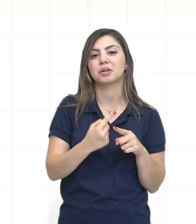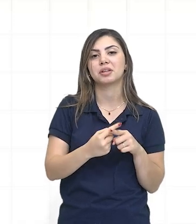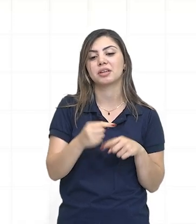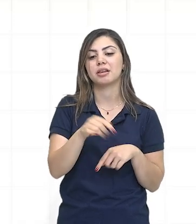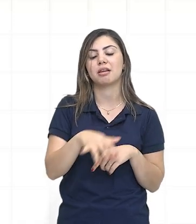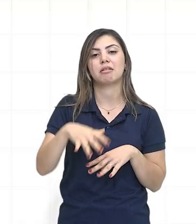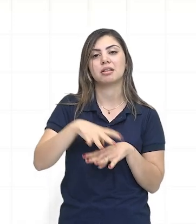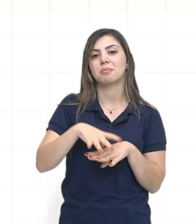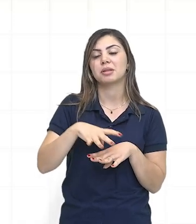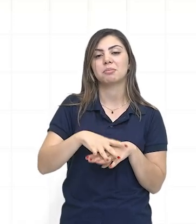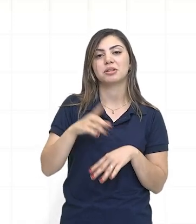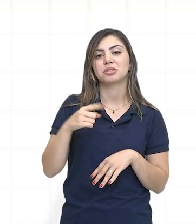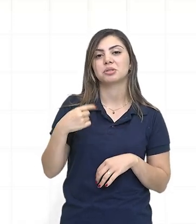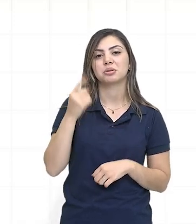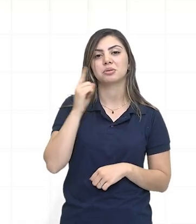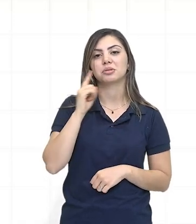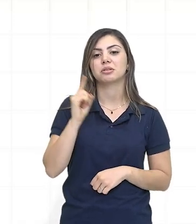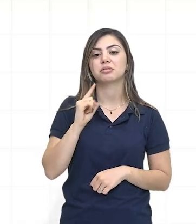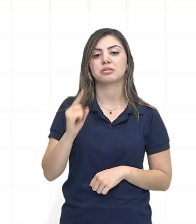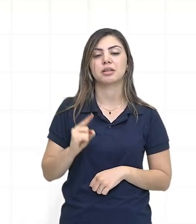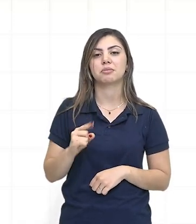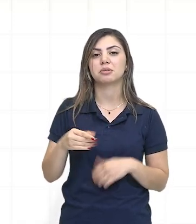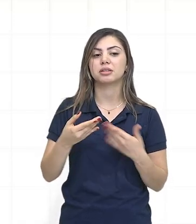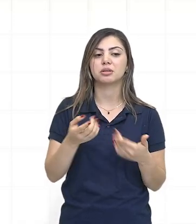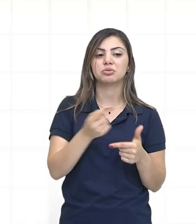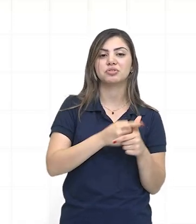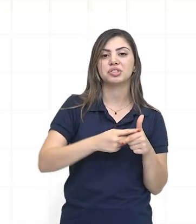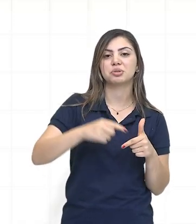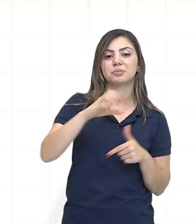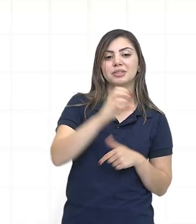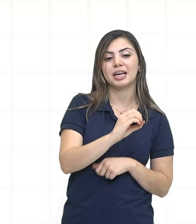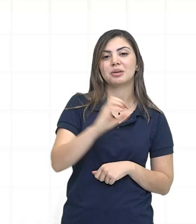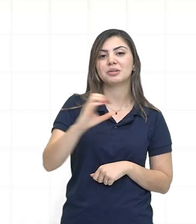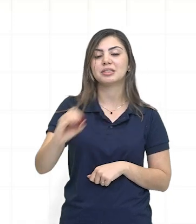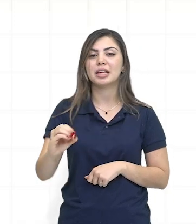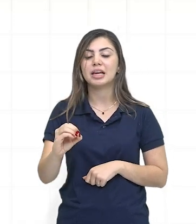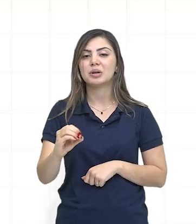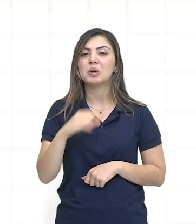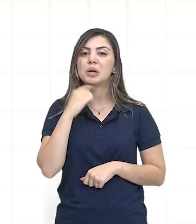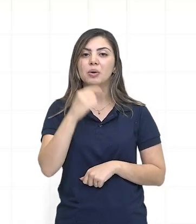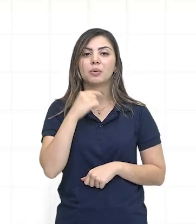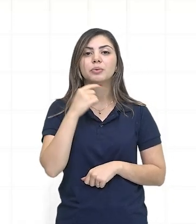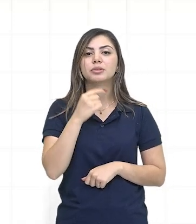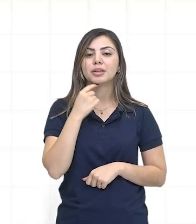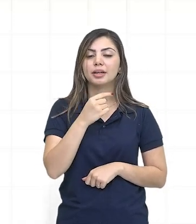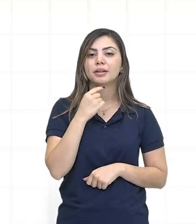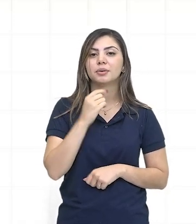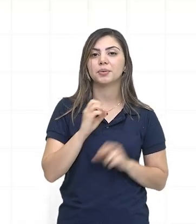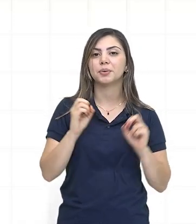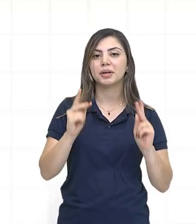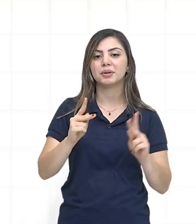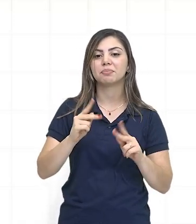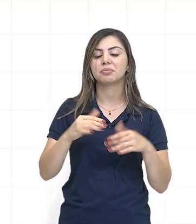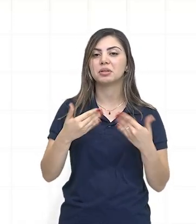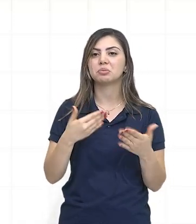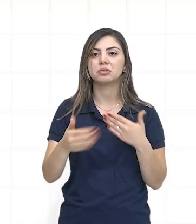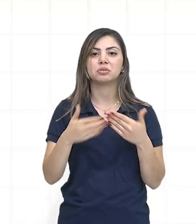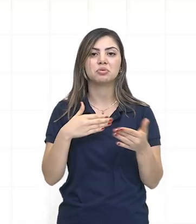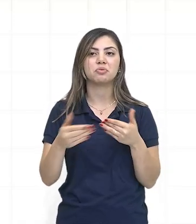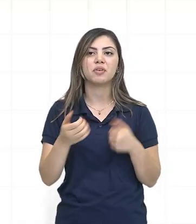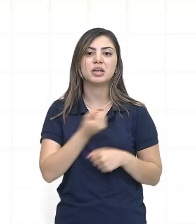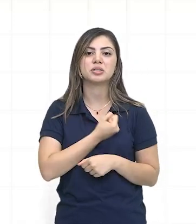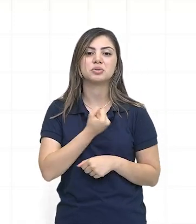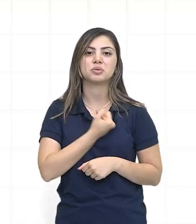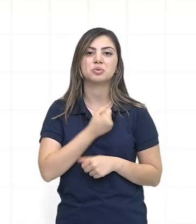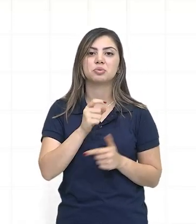da matemática, então não existe divisão por 0, nem do 0 por 0 e nem de qualquer outro